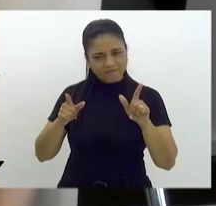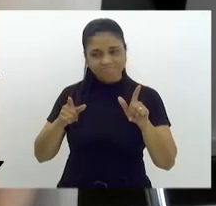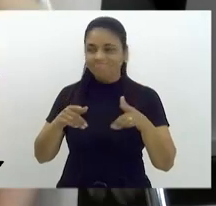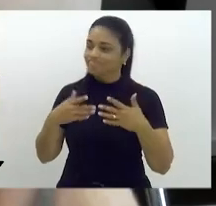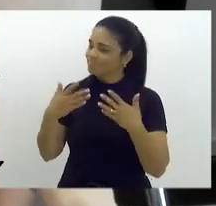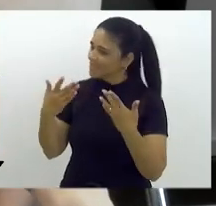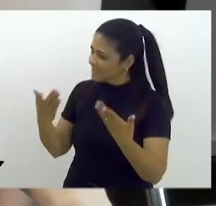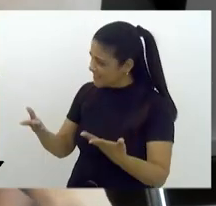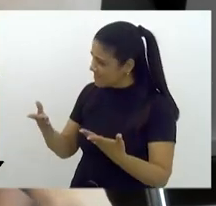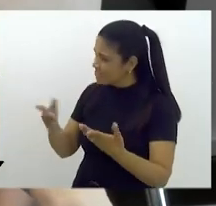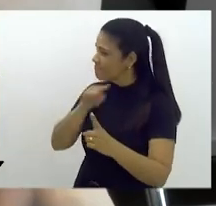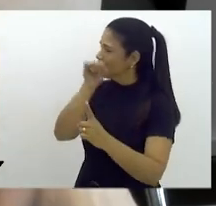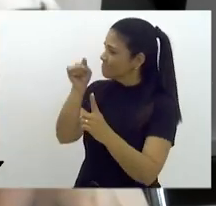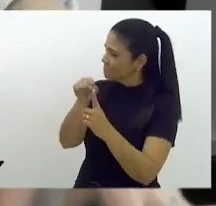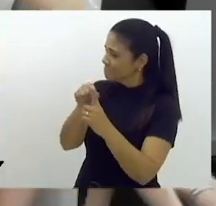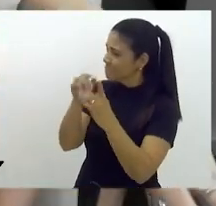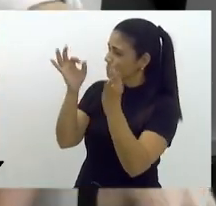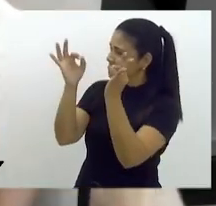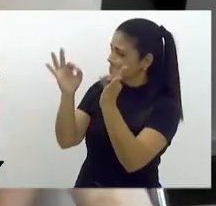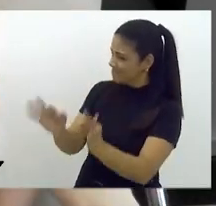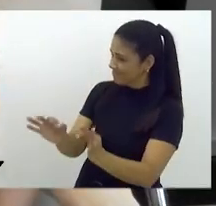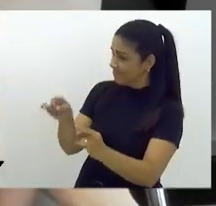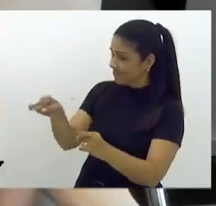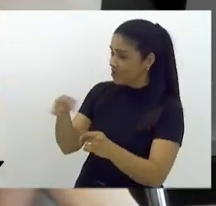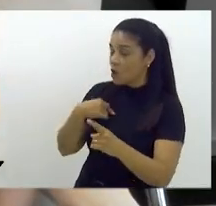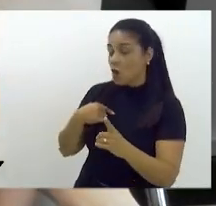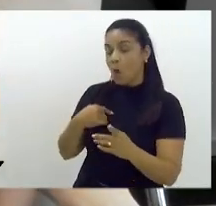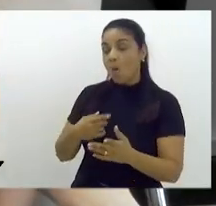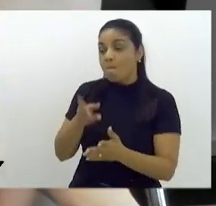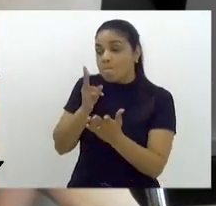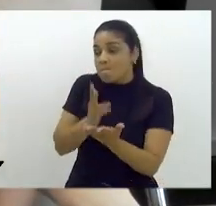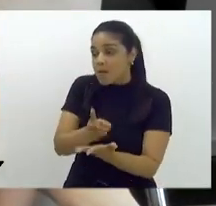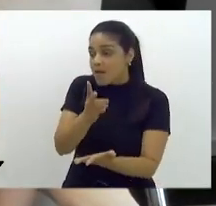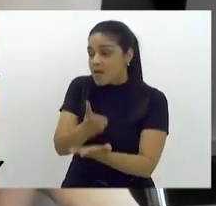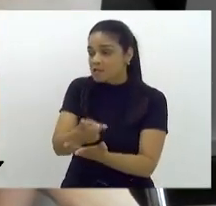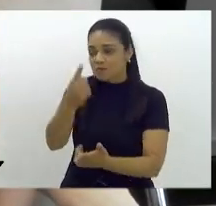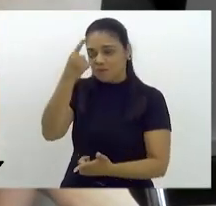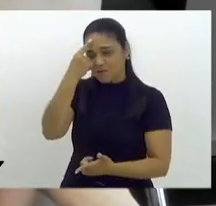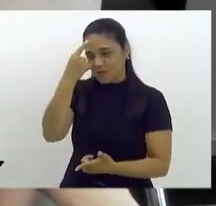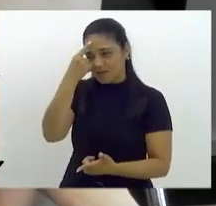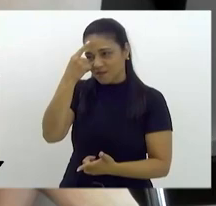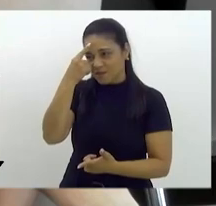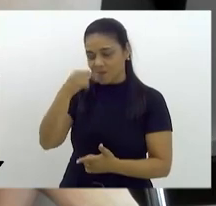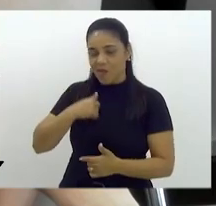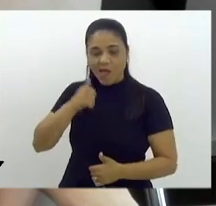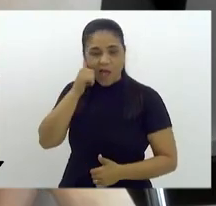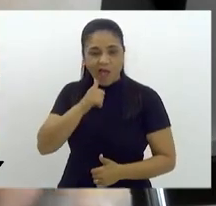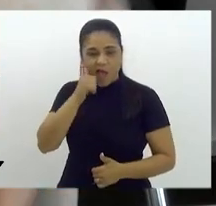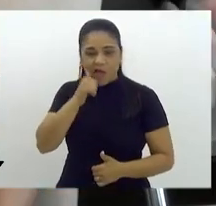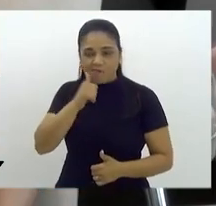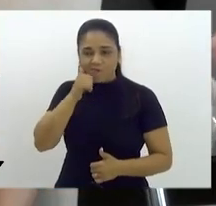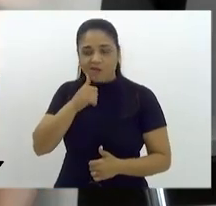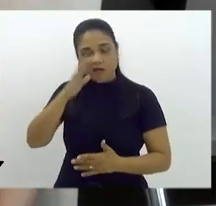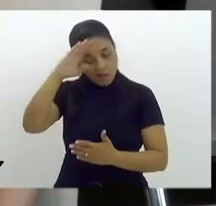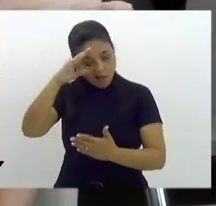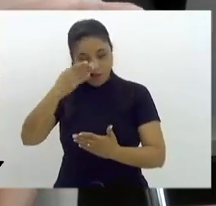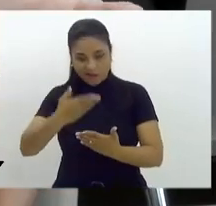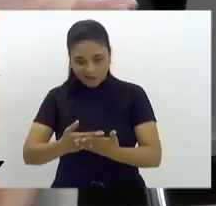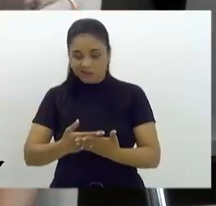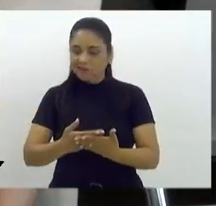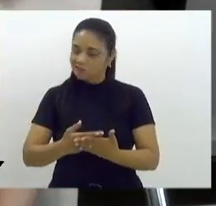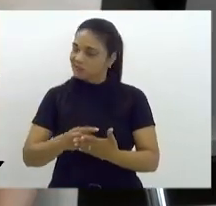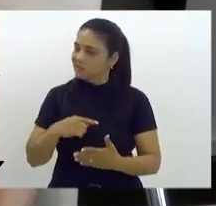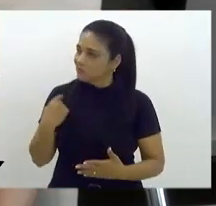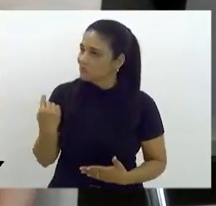Você foi no ponto a gente tá inserido no mesmo pensamento a mulher não se livra desse ela ela acredita